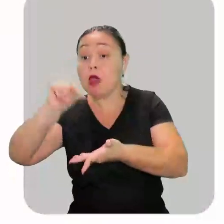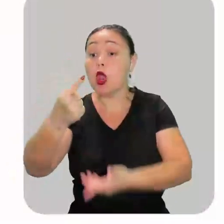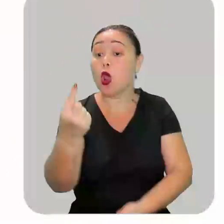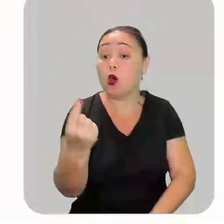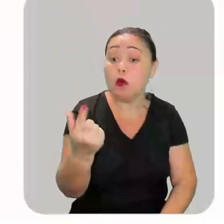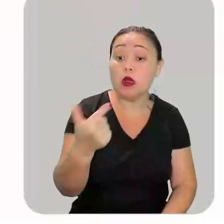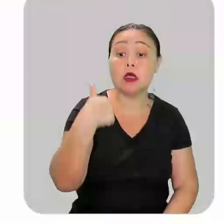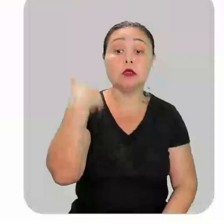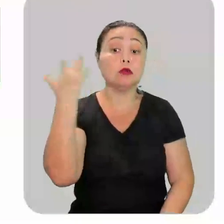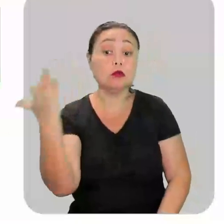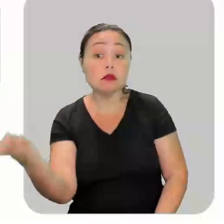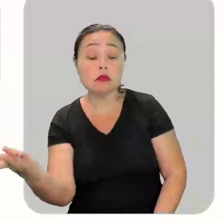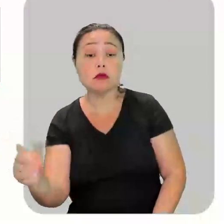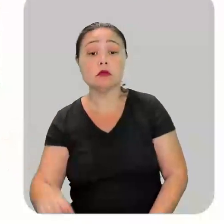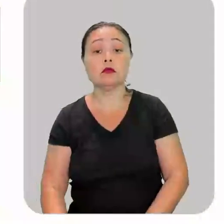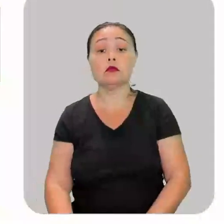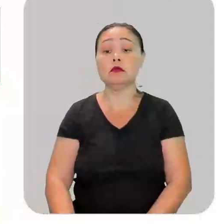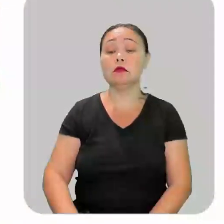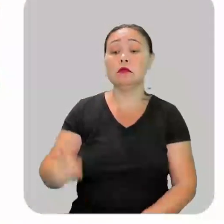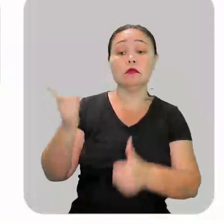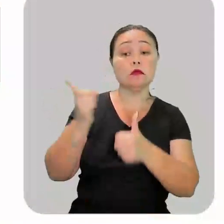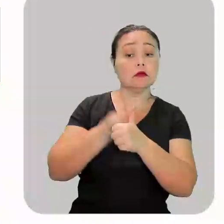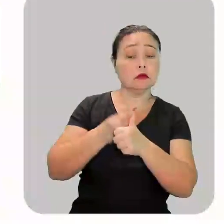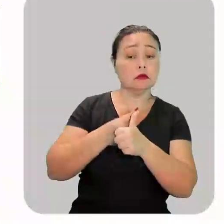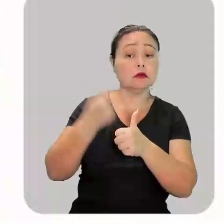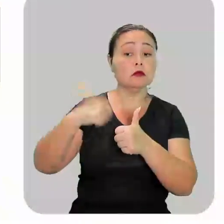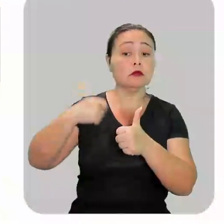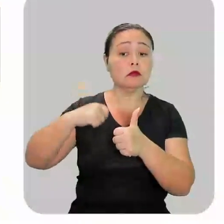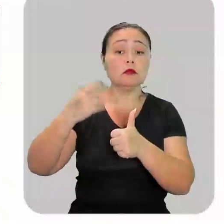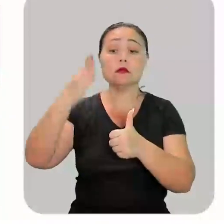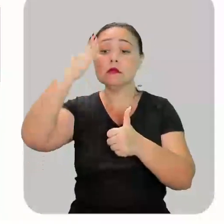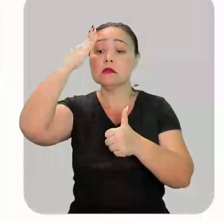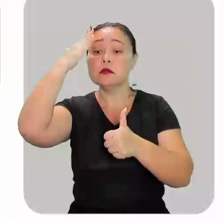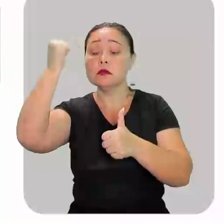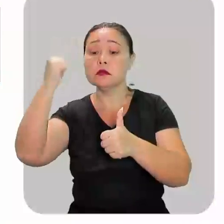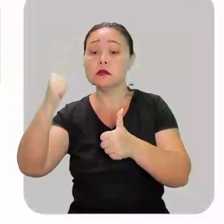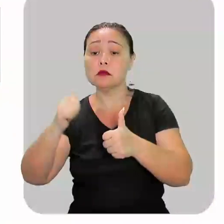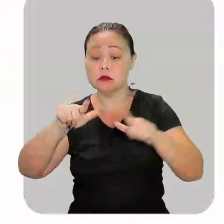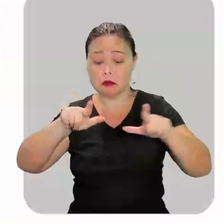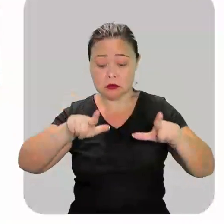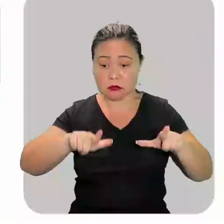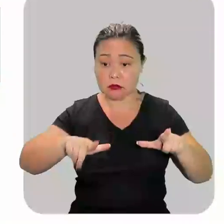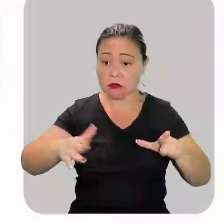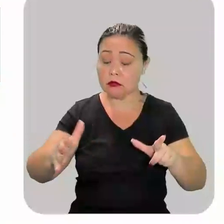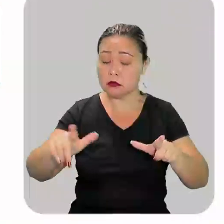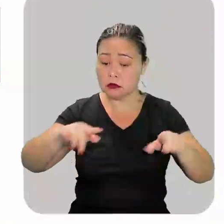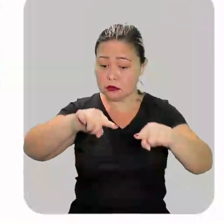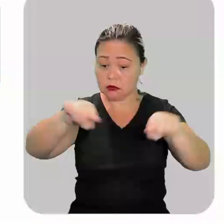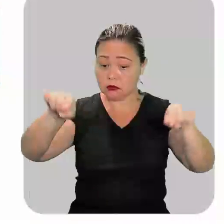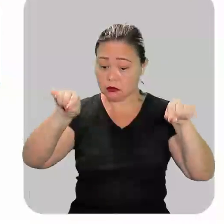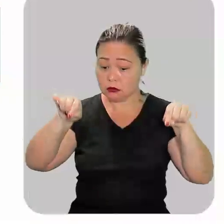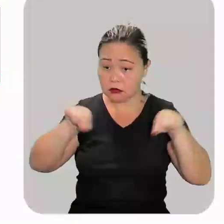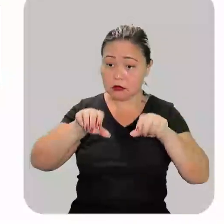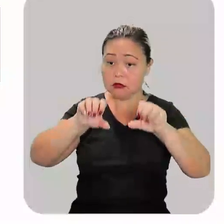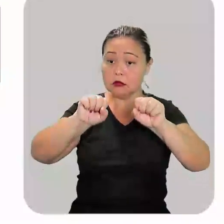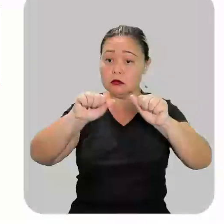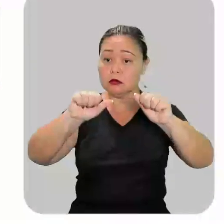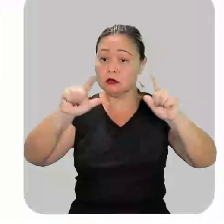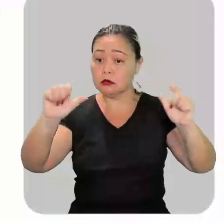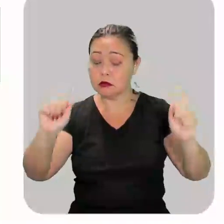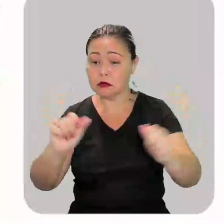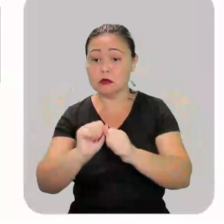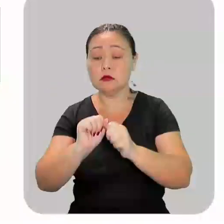e assim a gente vai, né? Beleza. Primeiro passo, a gente precisa saber as áreas, né? A área dessa sala, a